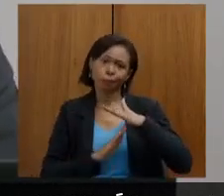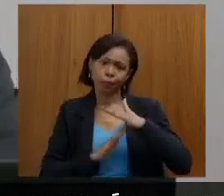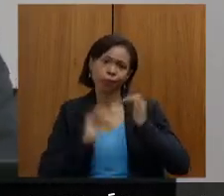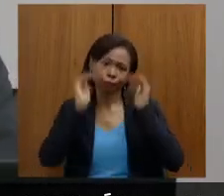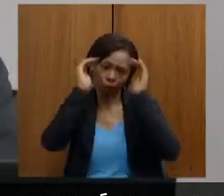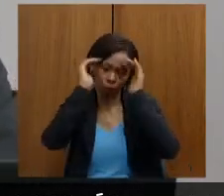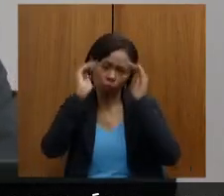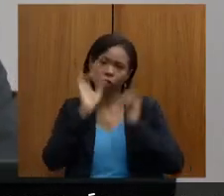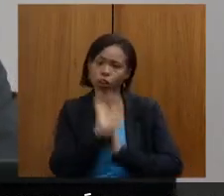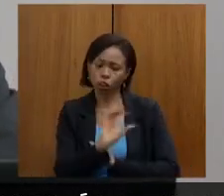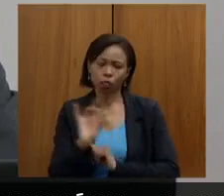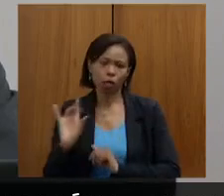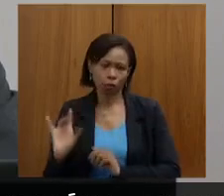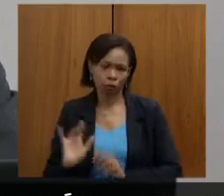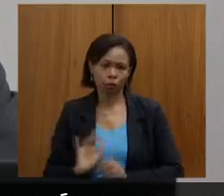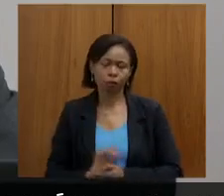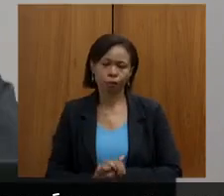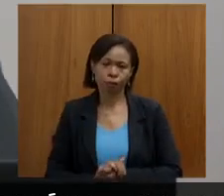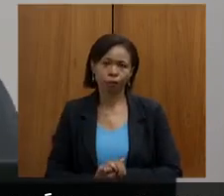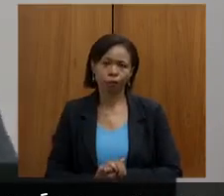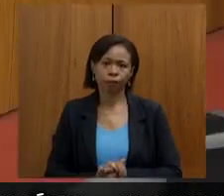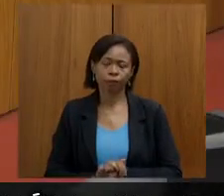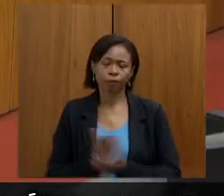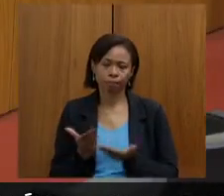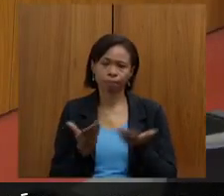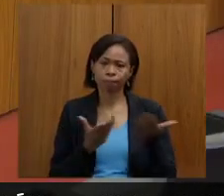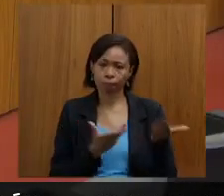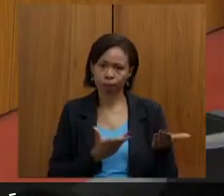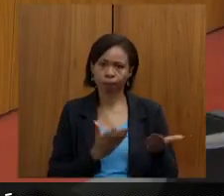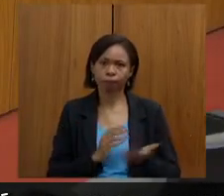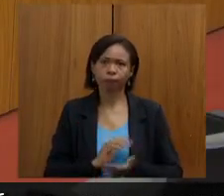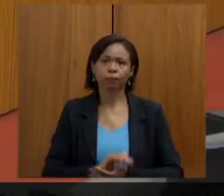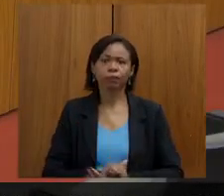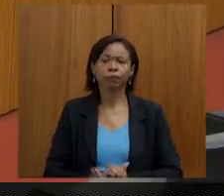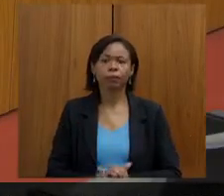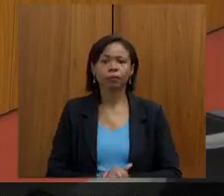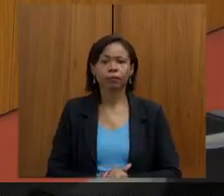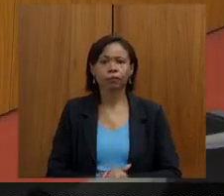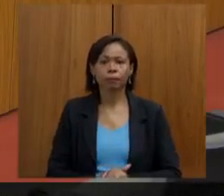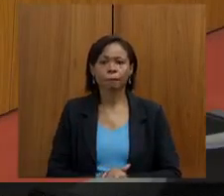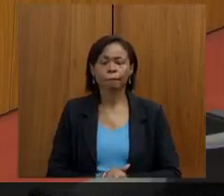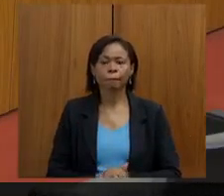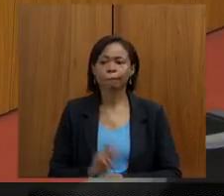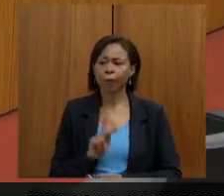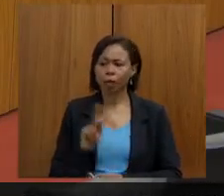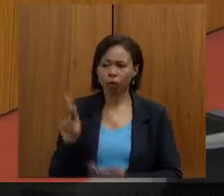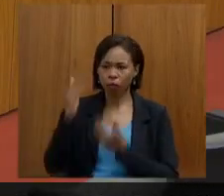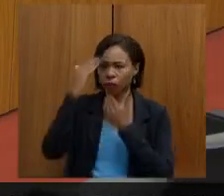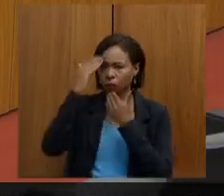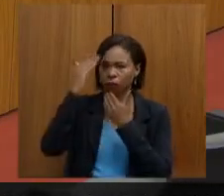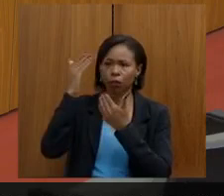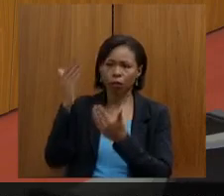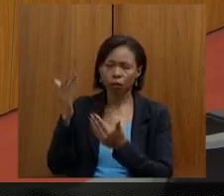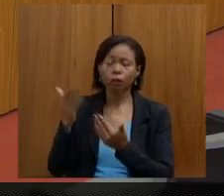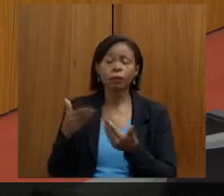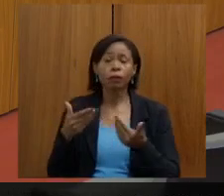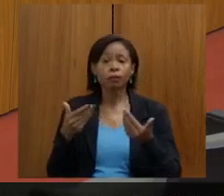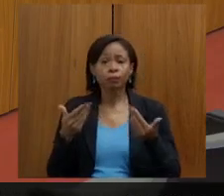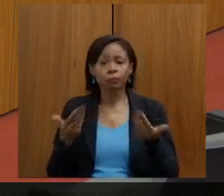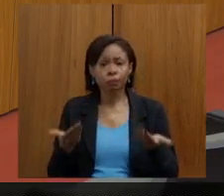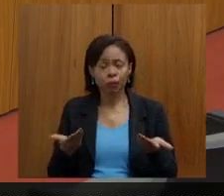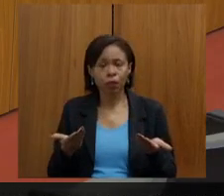de cada autoridade o senhor de abalado E aí e obrigado Presidente Então